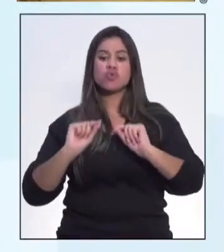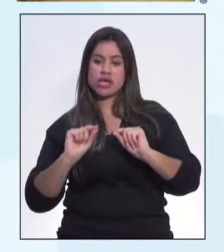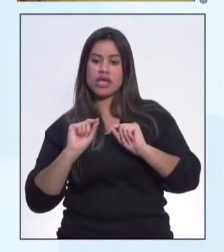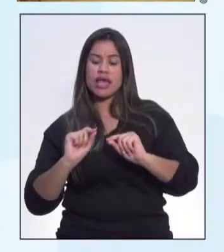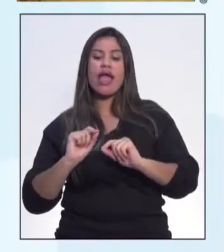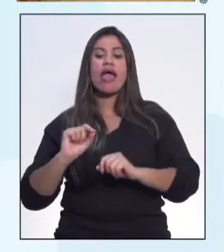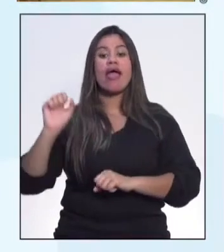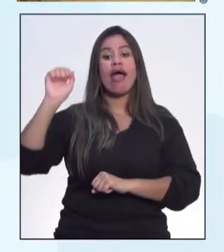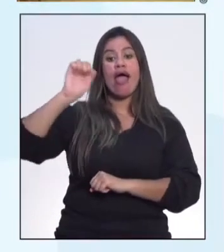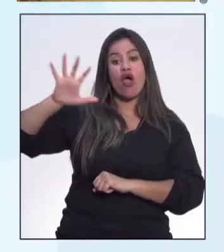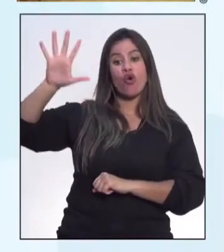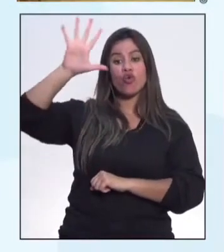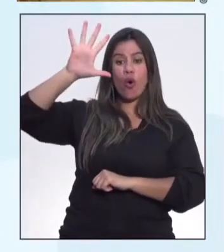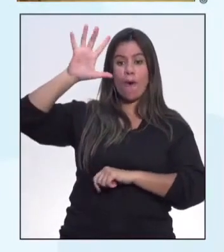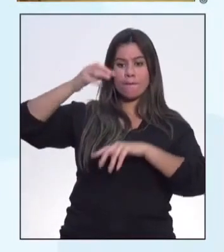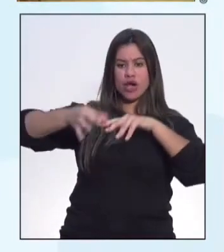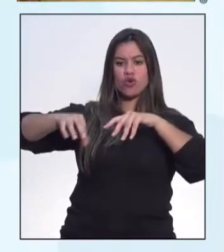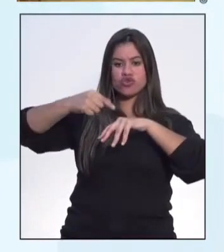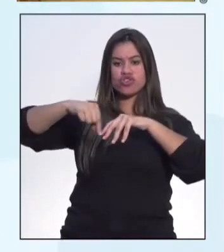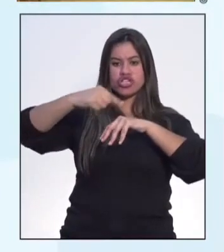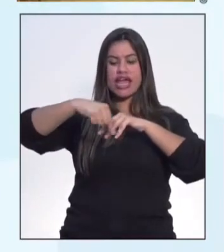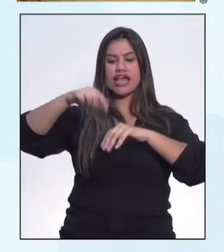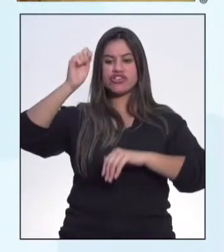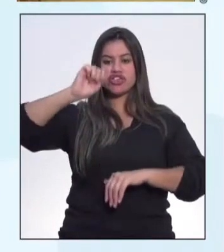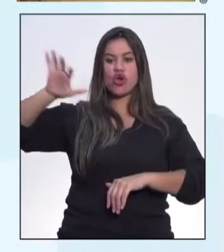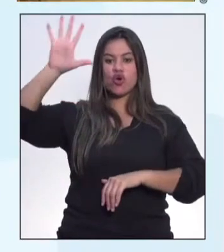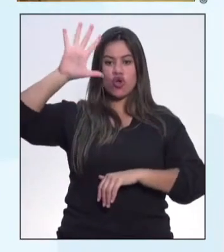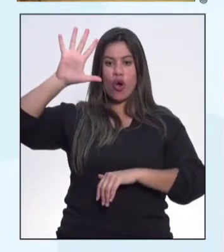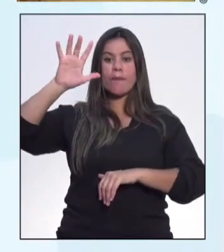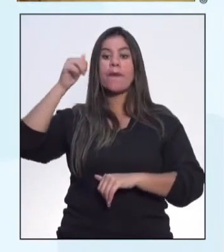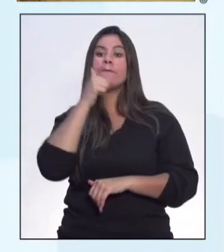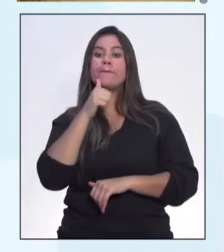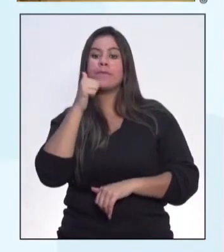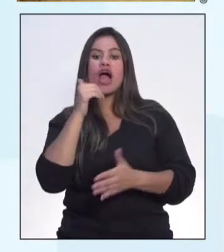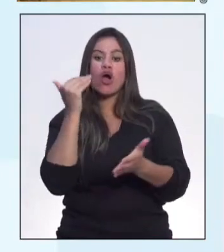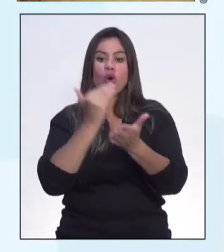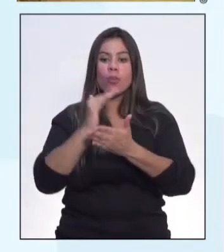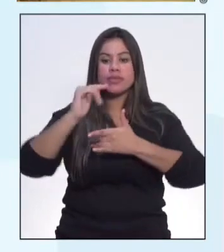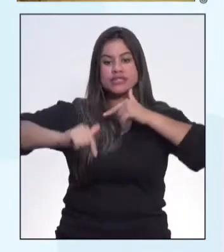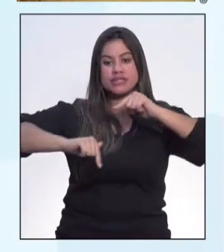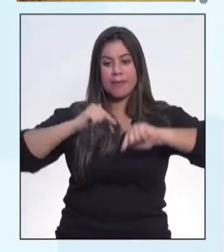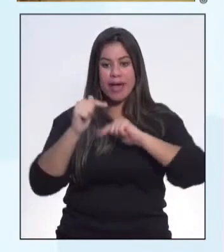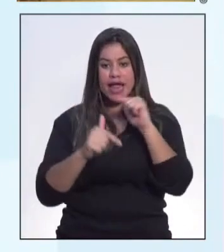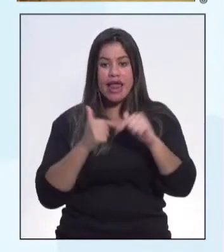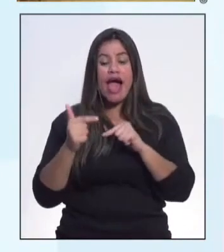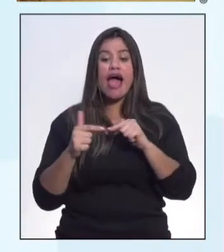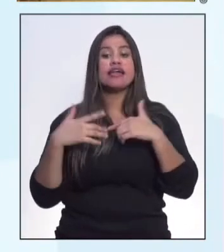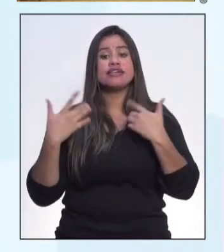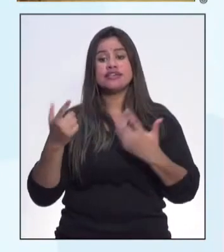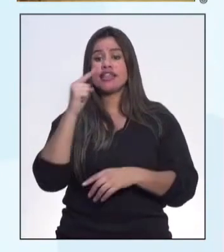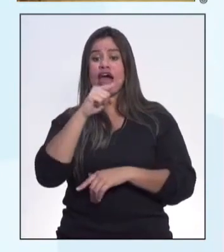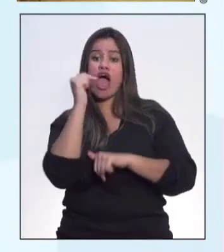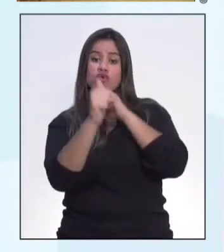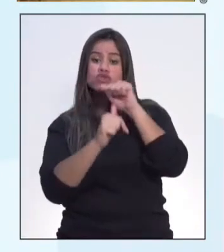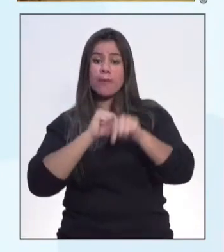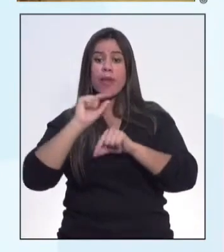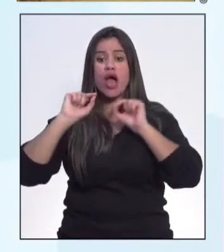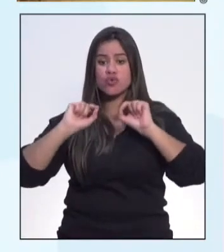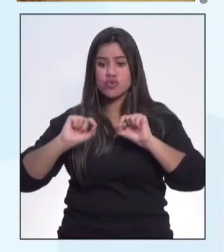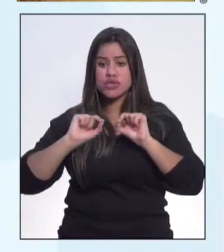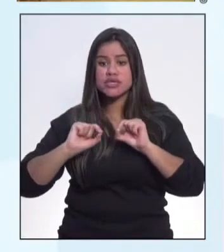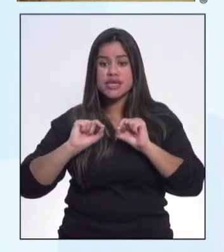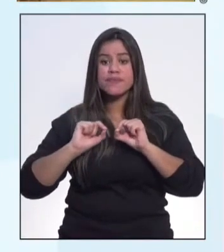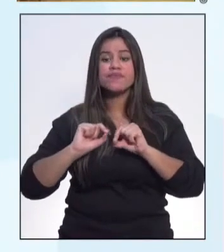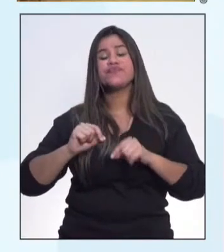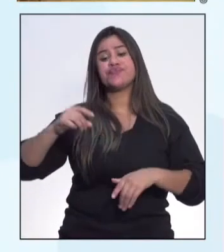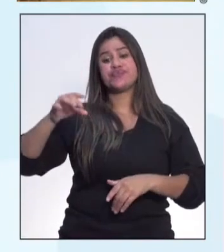na Europa, as mulheres começaram a trabalhar. E esse trabalho ele era menos,